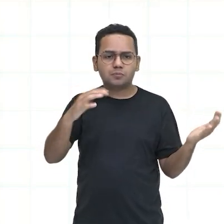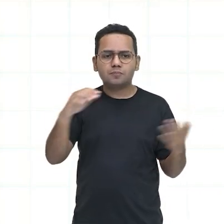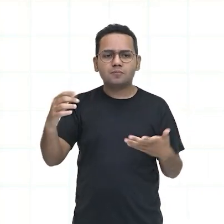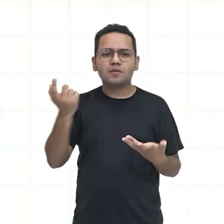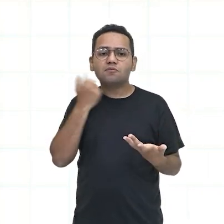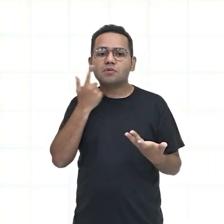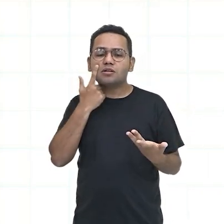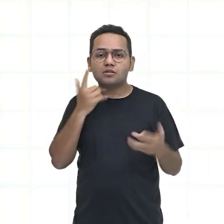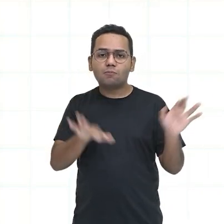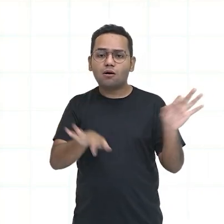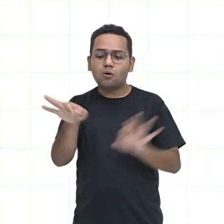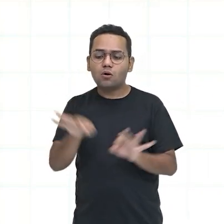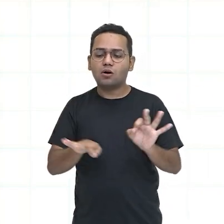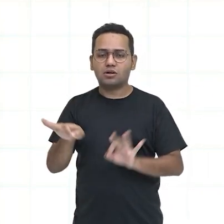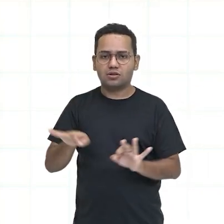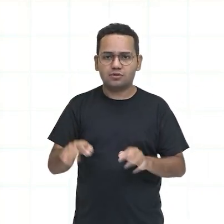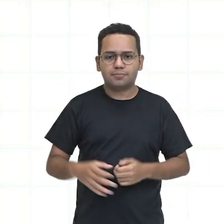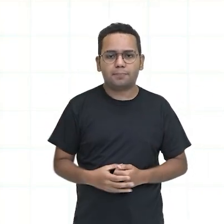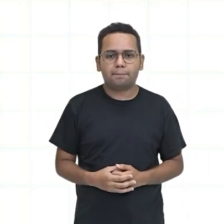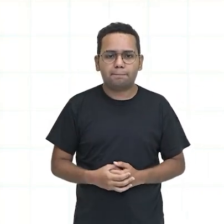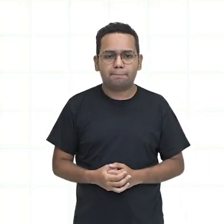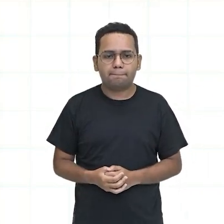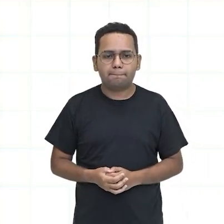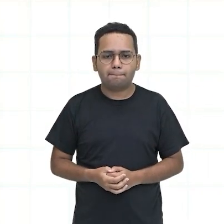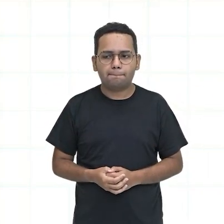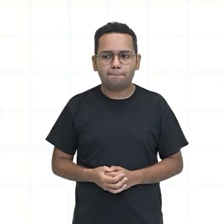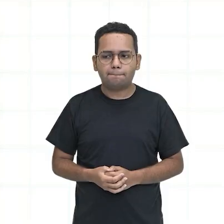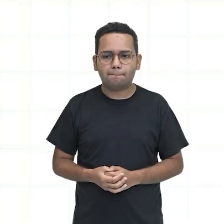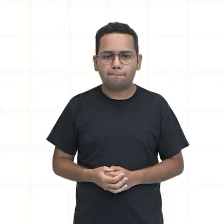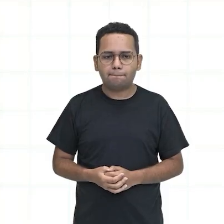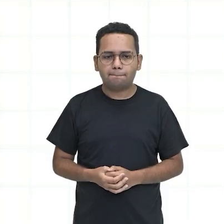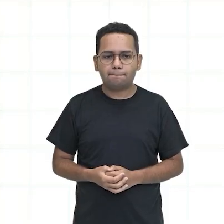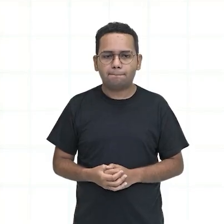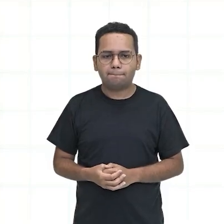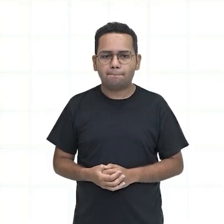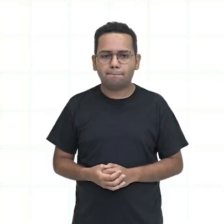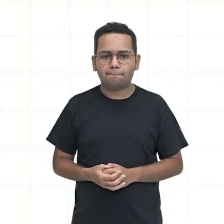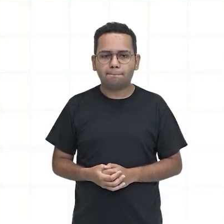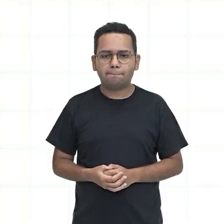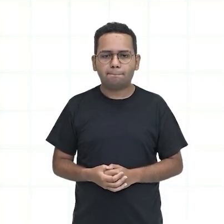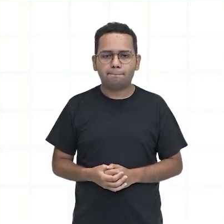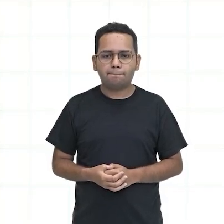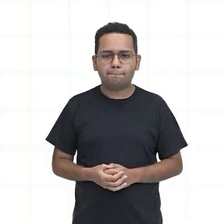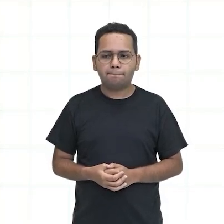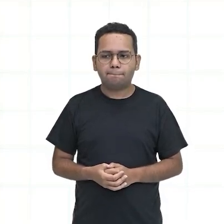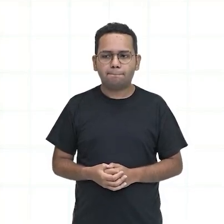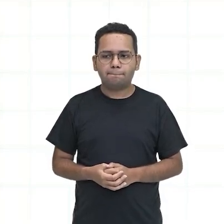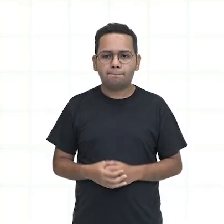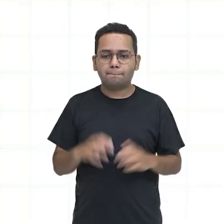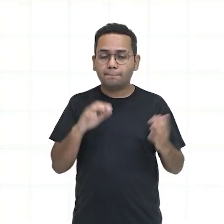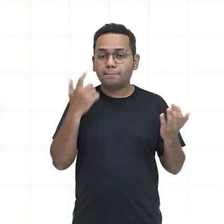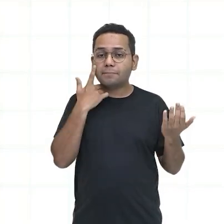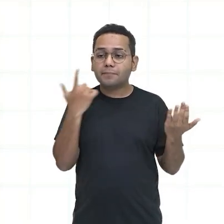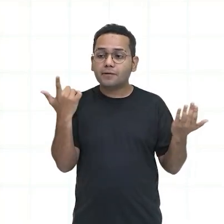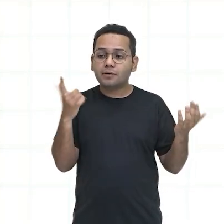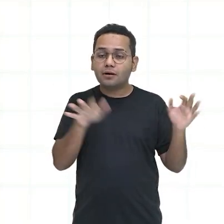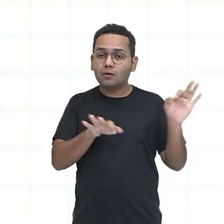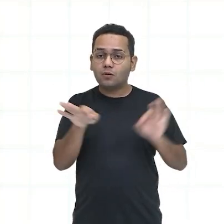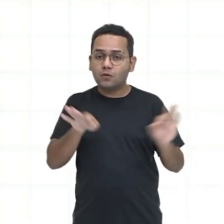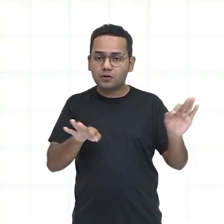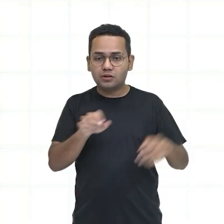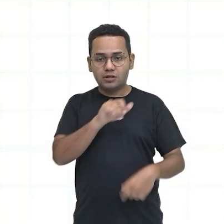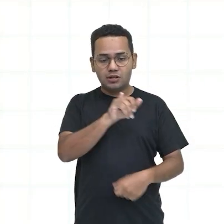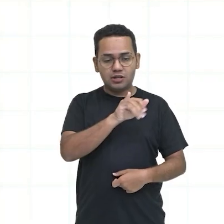estrutura da condicional do tipo 2? Olha só, qual é a estrutura? If mais simple past, e aqui ele